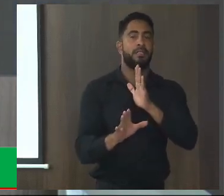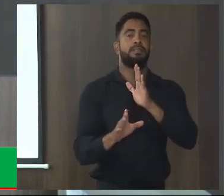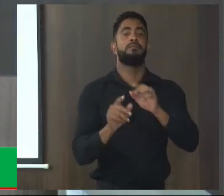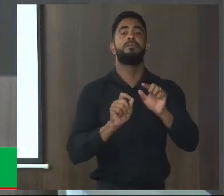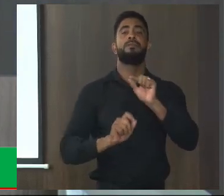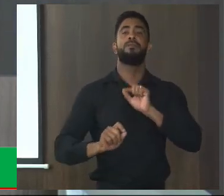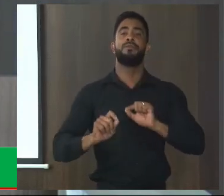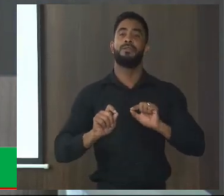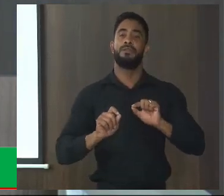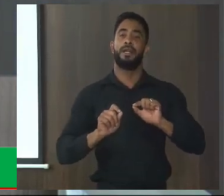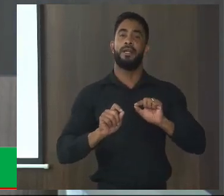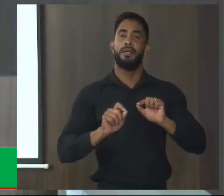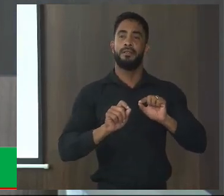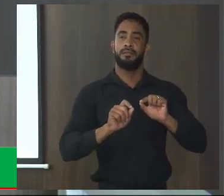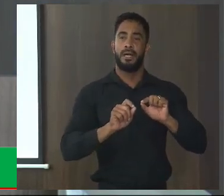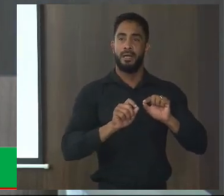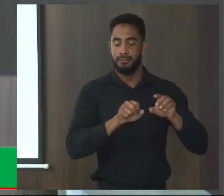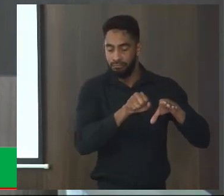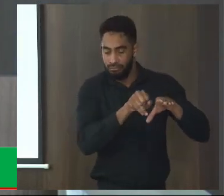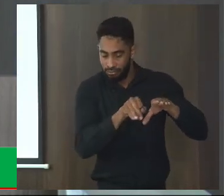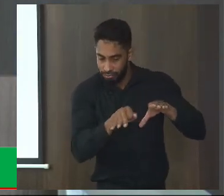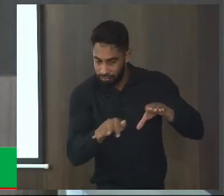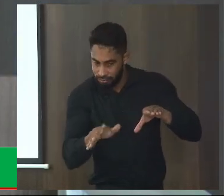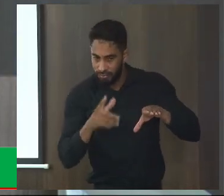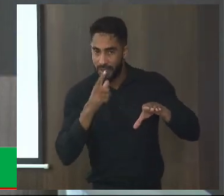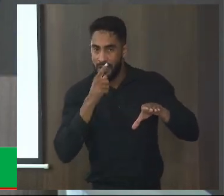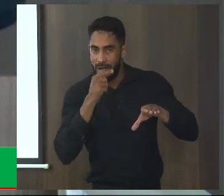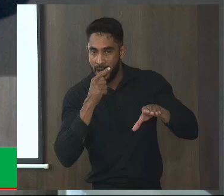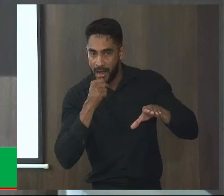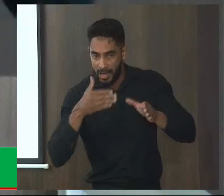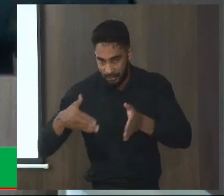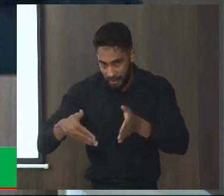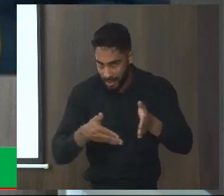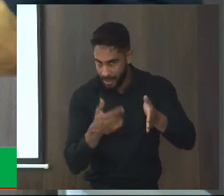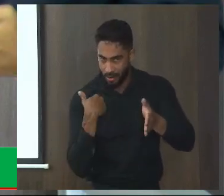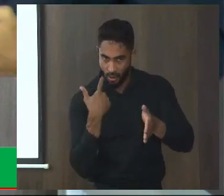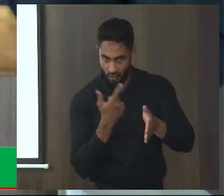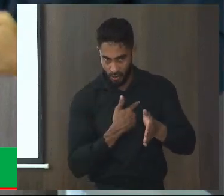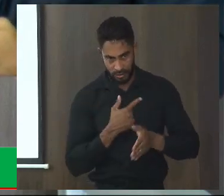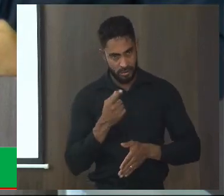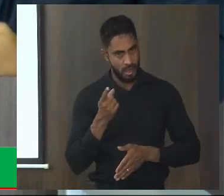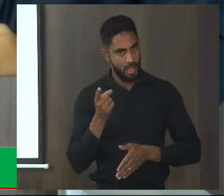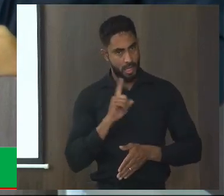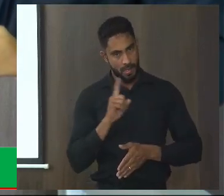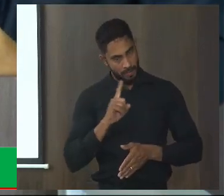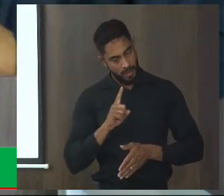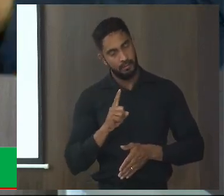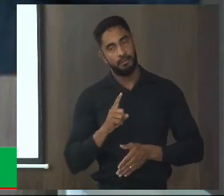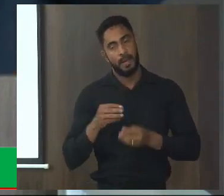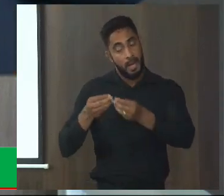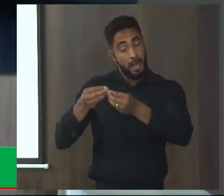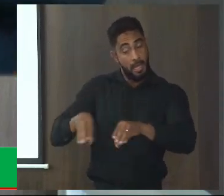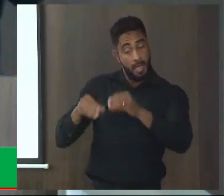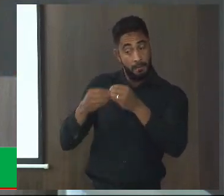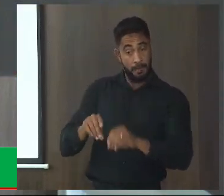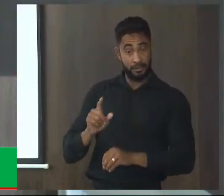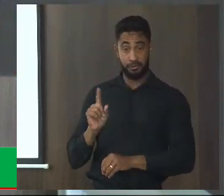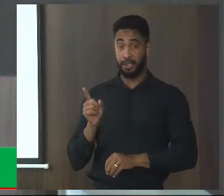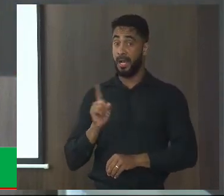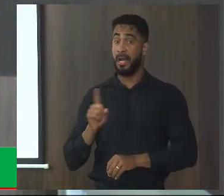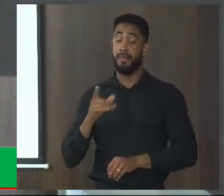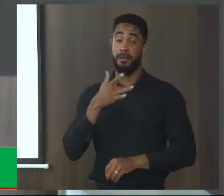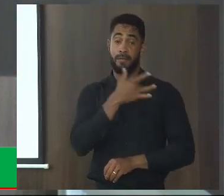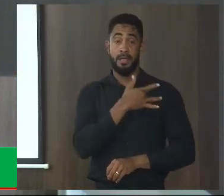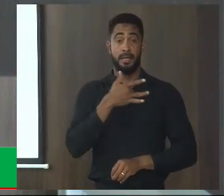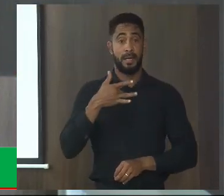sendo jogado na nossa barragem, que poderia prejudicar a saúde da nossa população. Ficamos mais tranquilos,